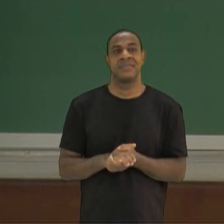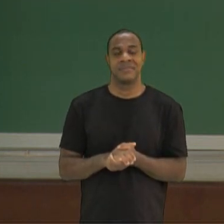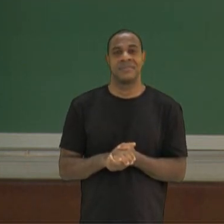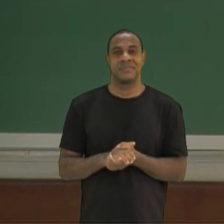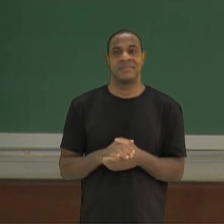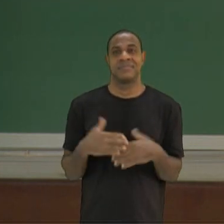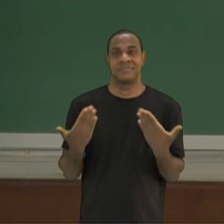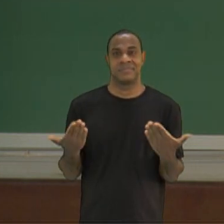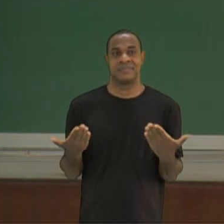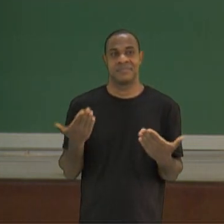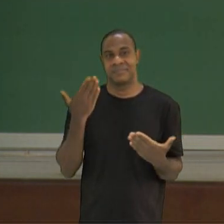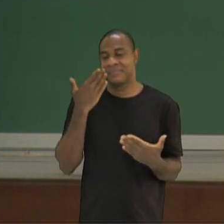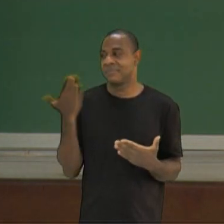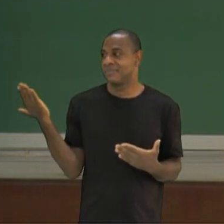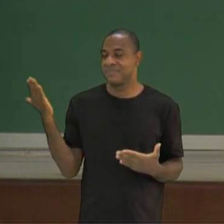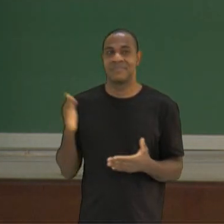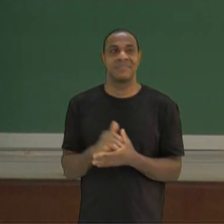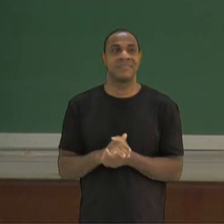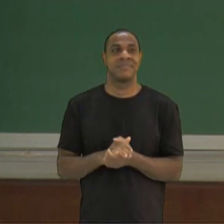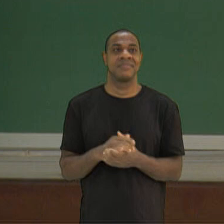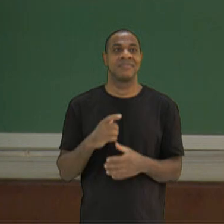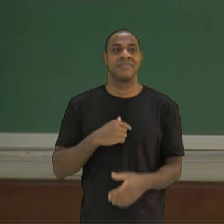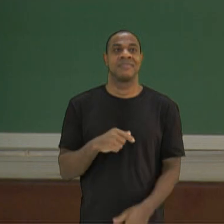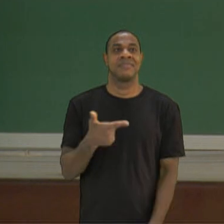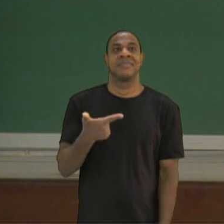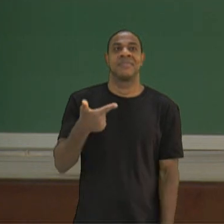foi, né? Agora você pega o